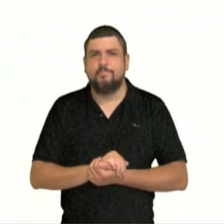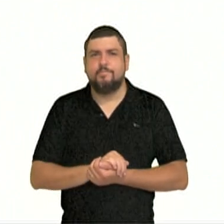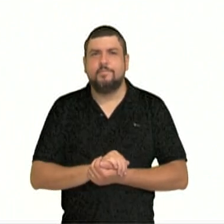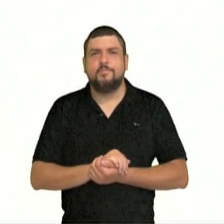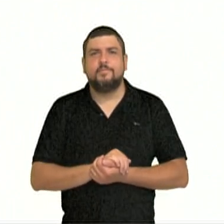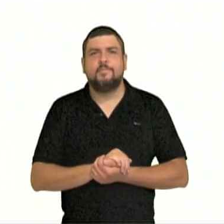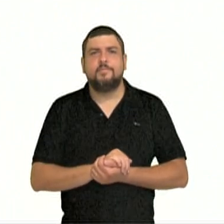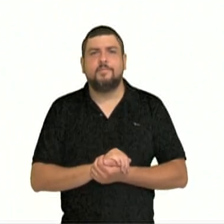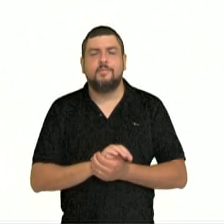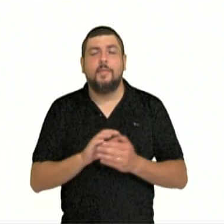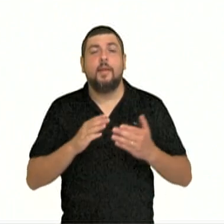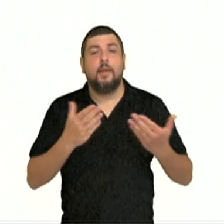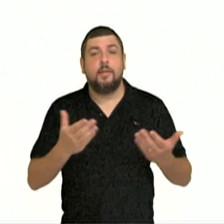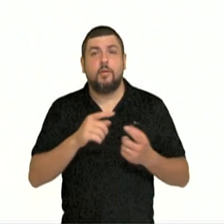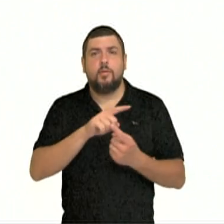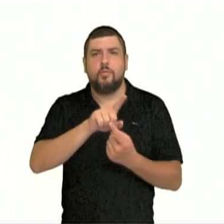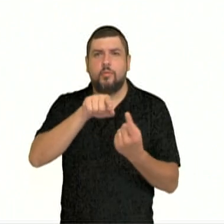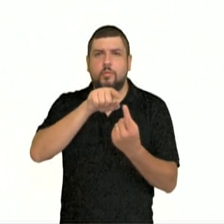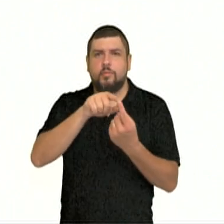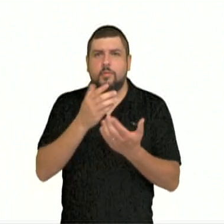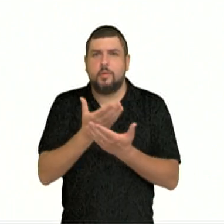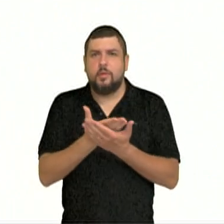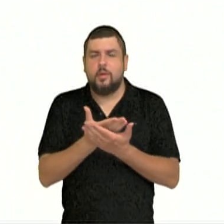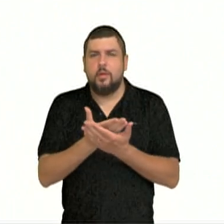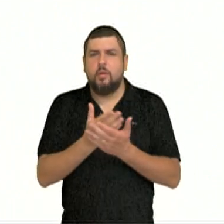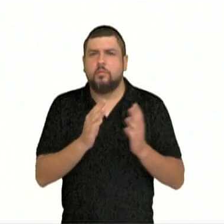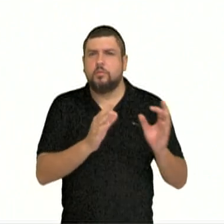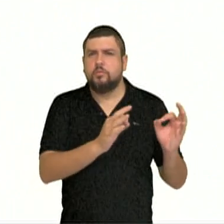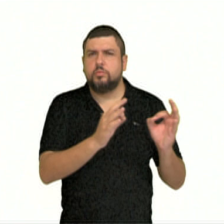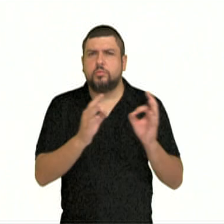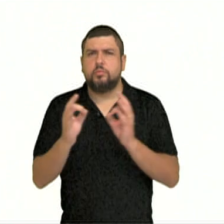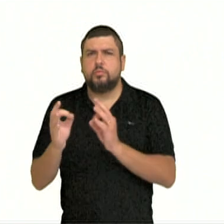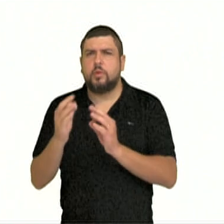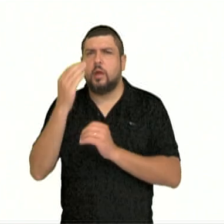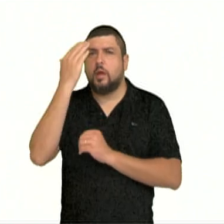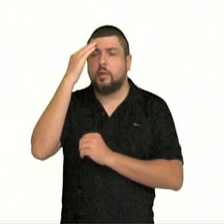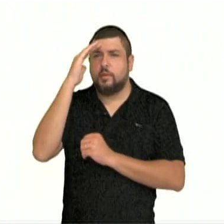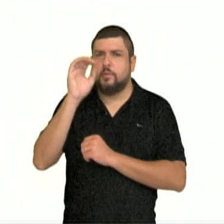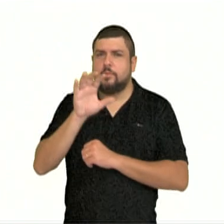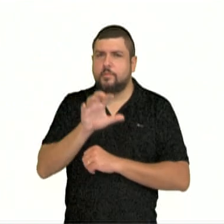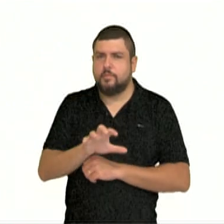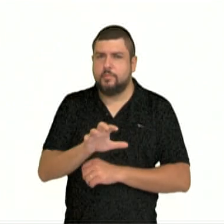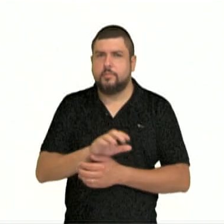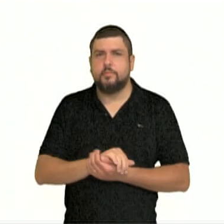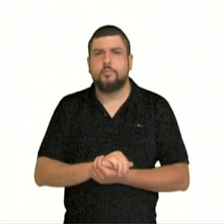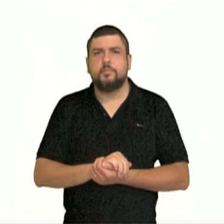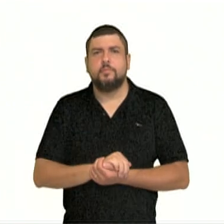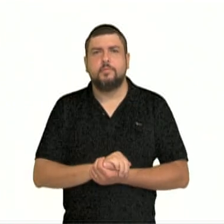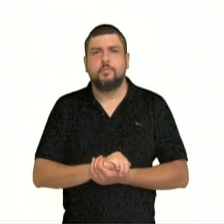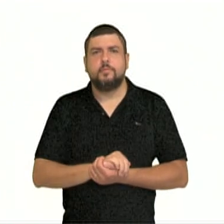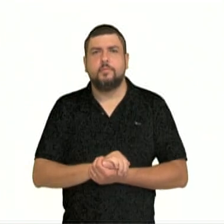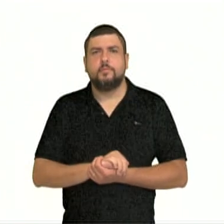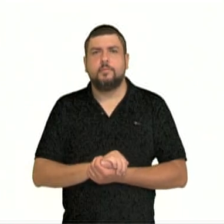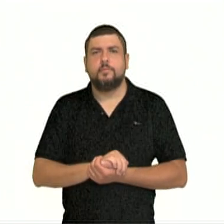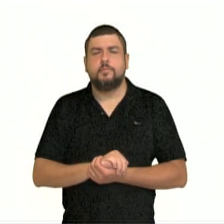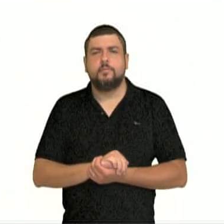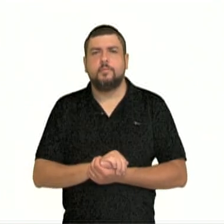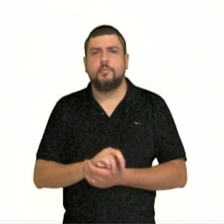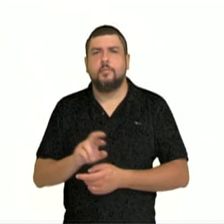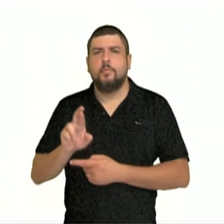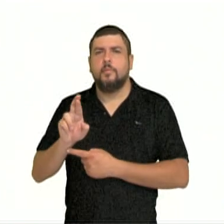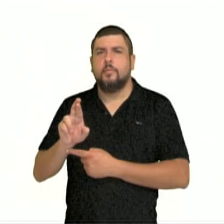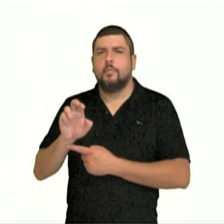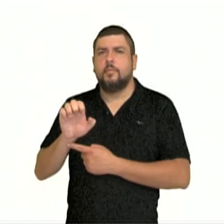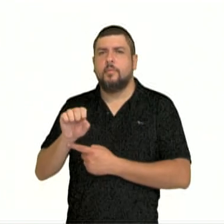Então, o objetivo da nossa aula é conferir justamente isso. Vamos lá. Resenha. A